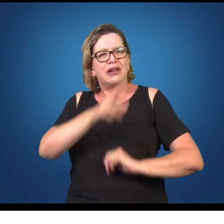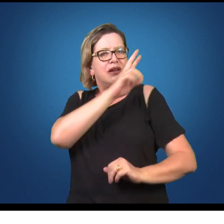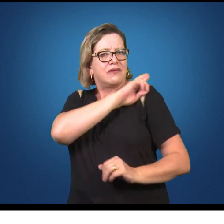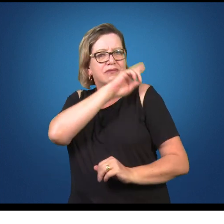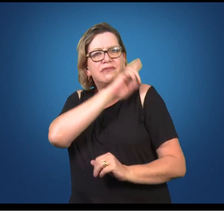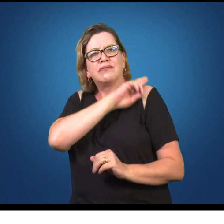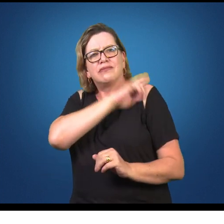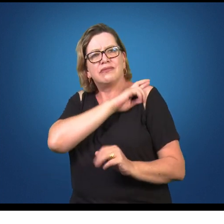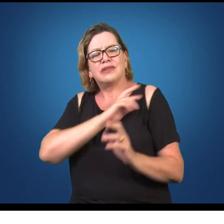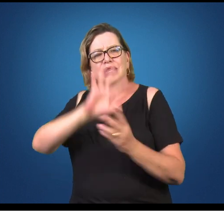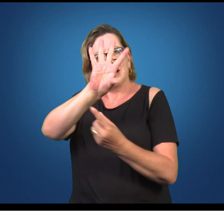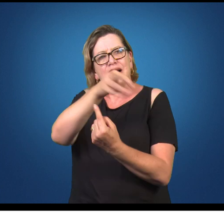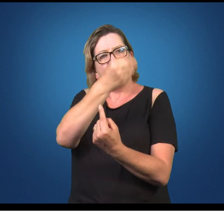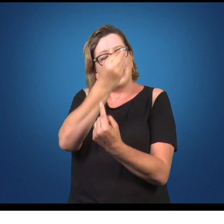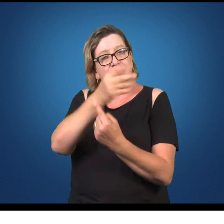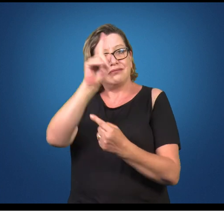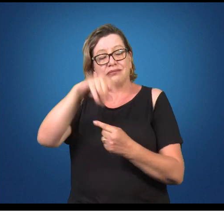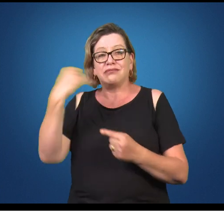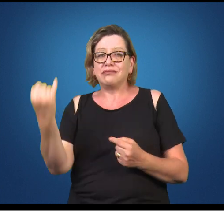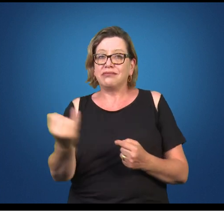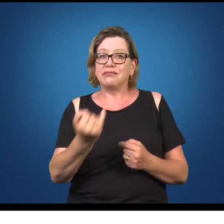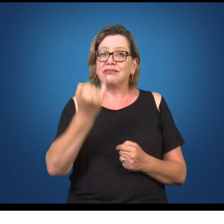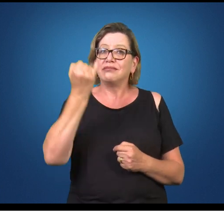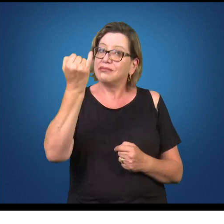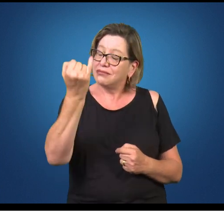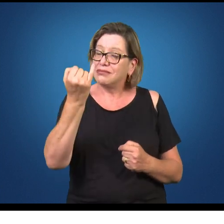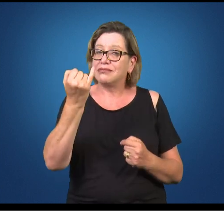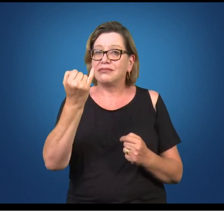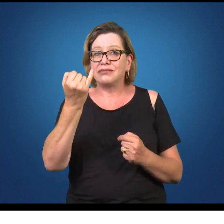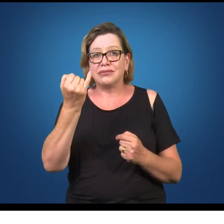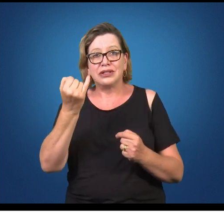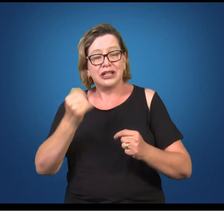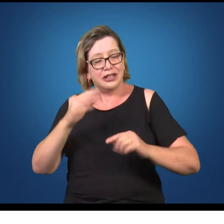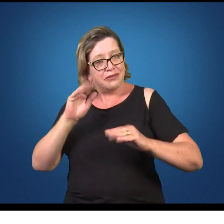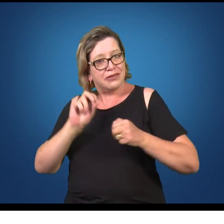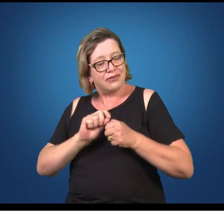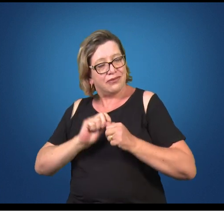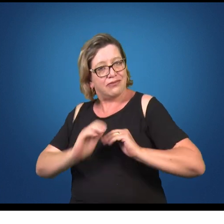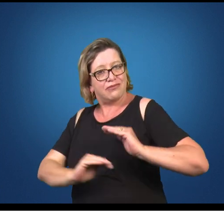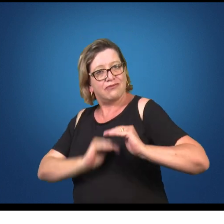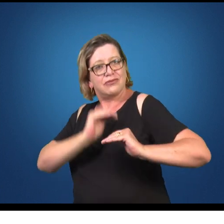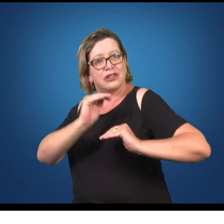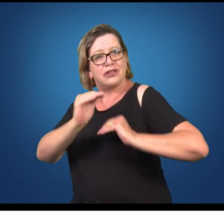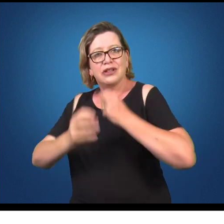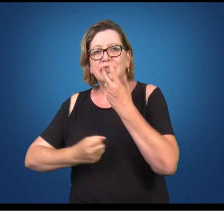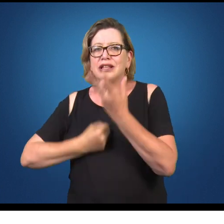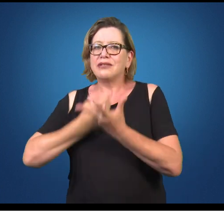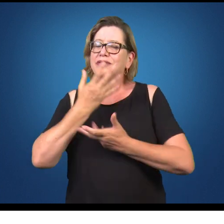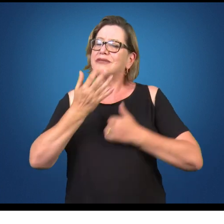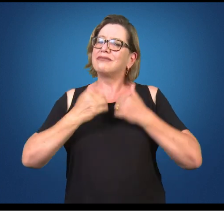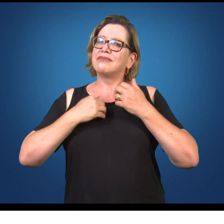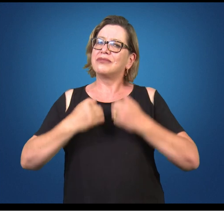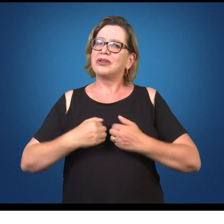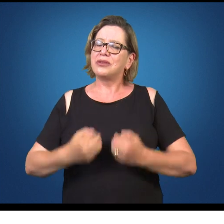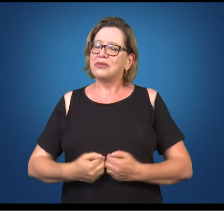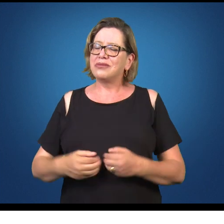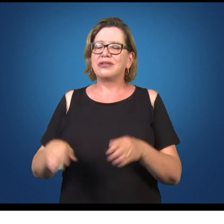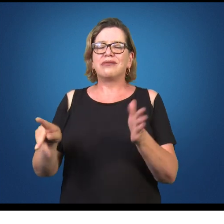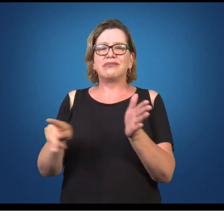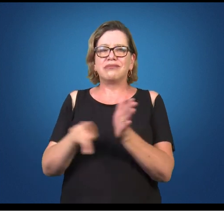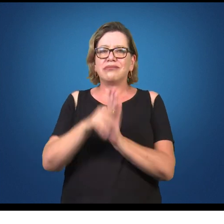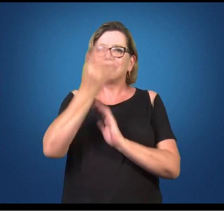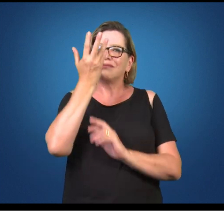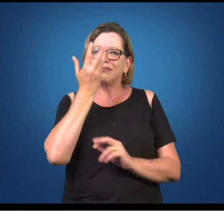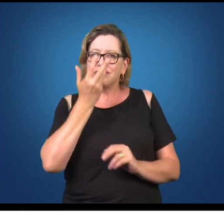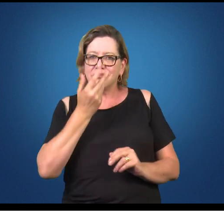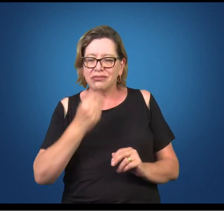arte, então, eu vejo como fundamental nesse desenvolvimento da expressão corporal, dos sentidos,